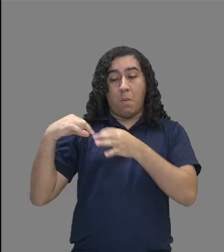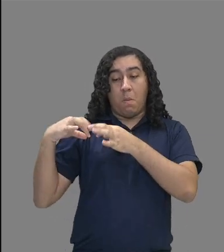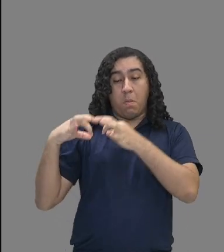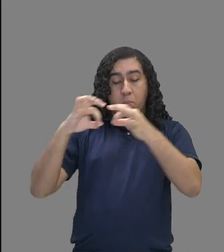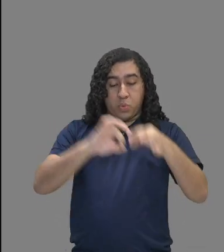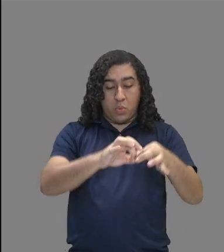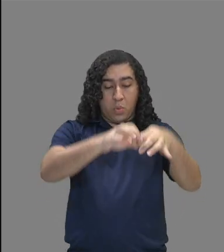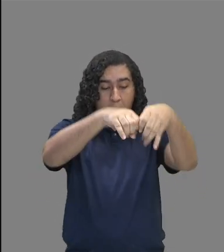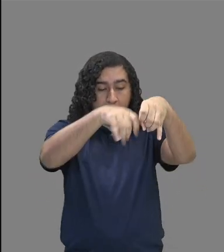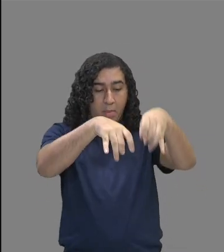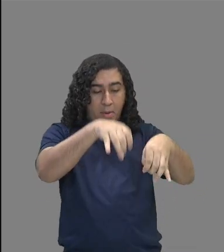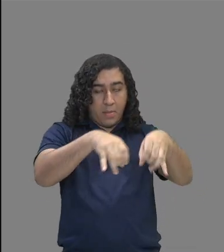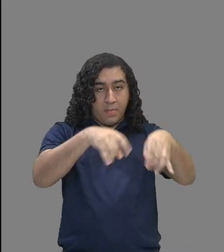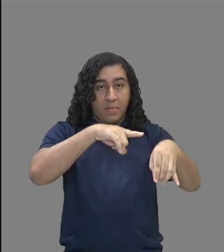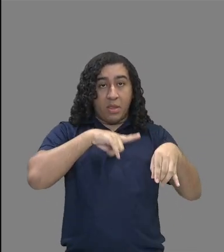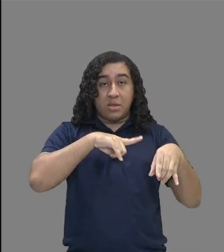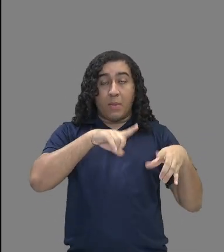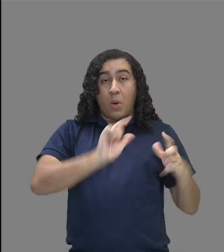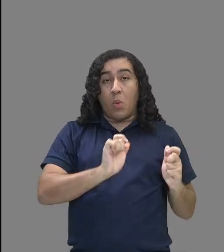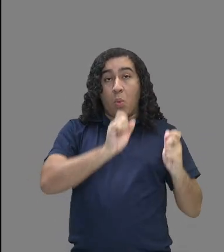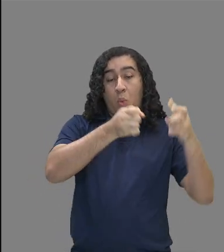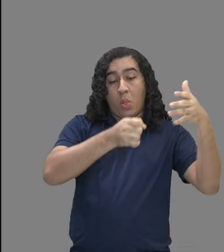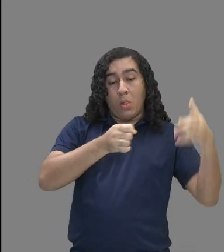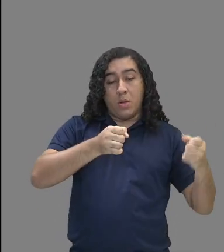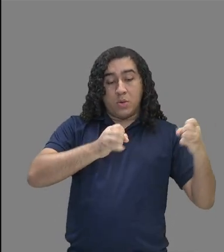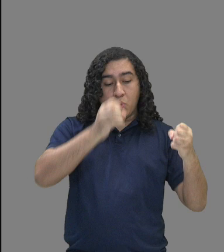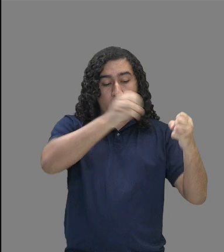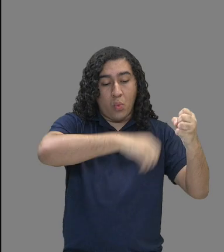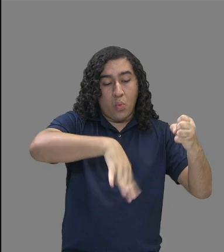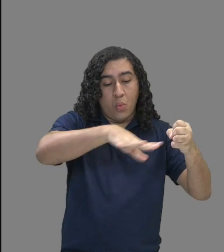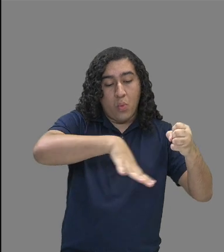adubou com o leite do seio direito.